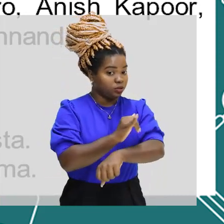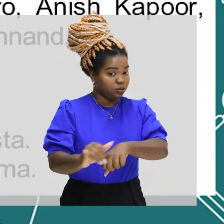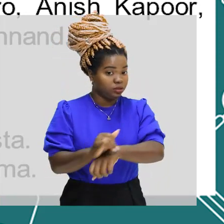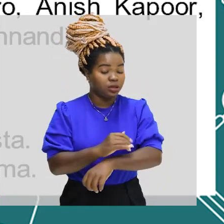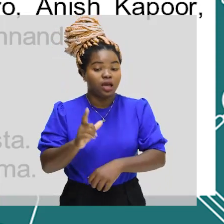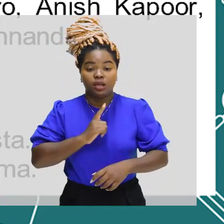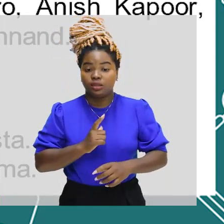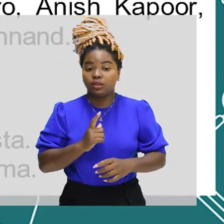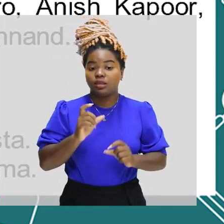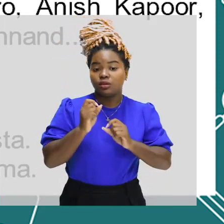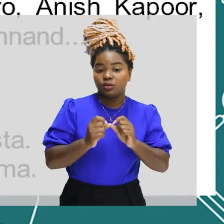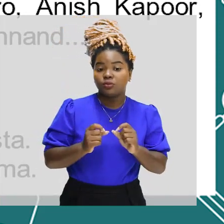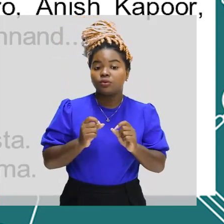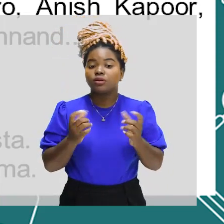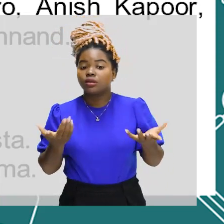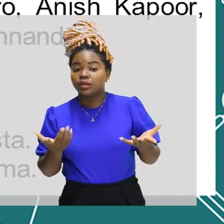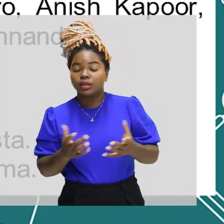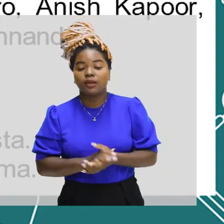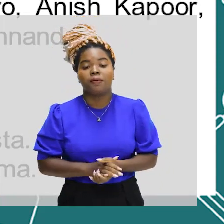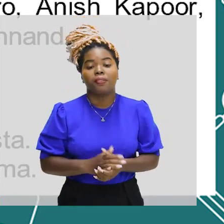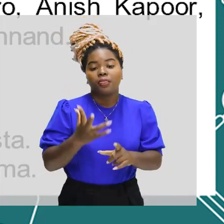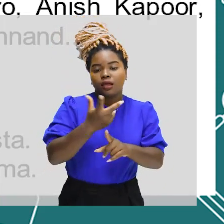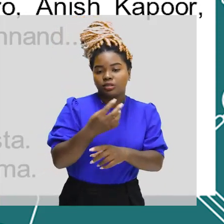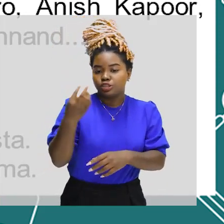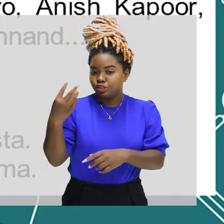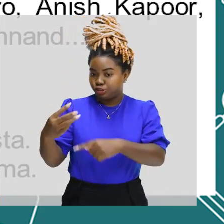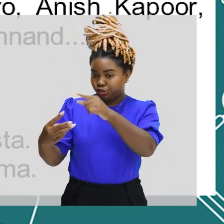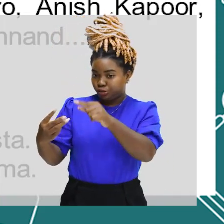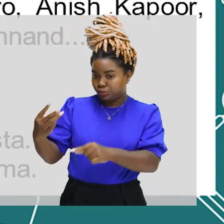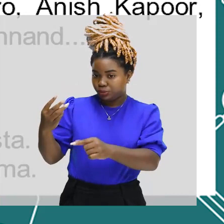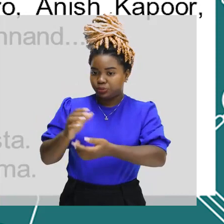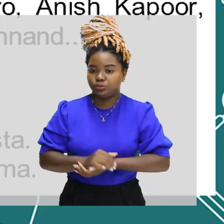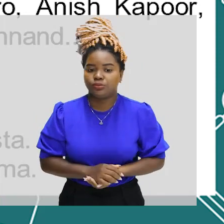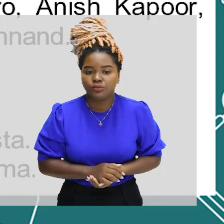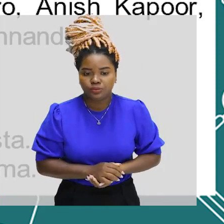né? Assista a nossa aula. Citar escultores são interessantes e